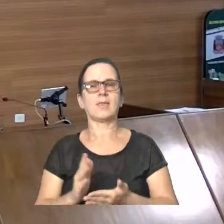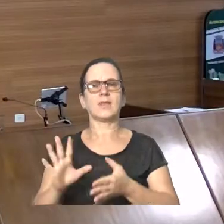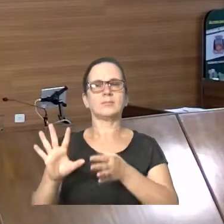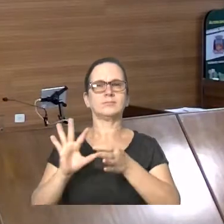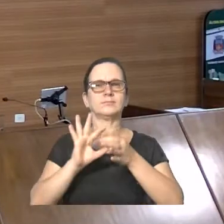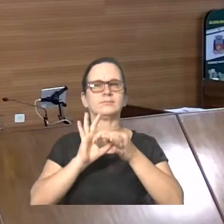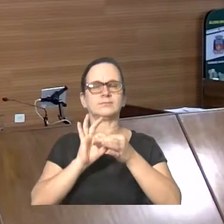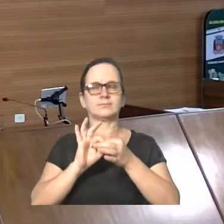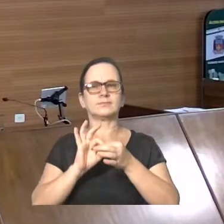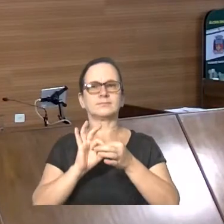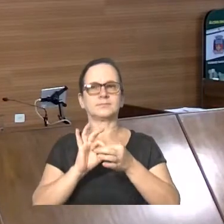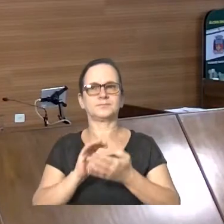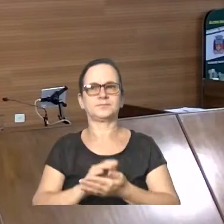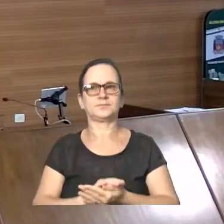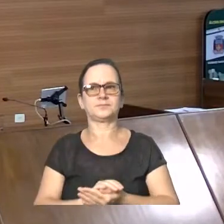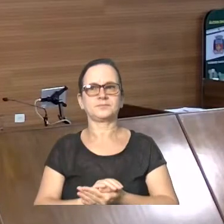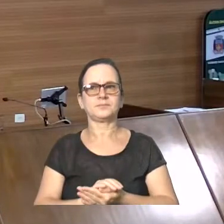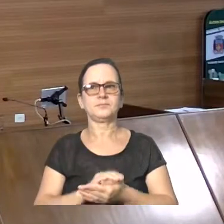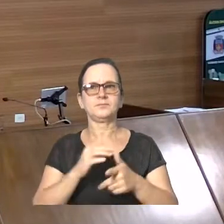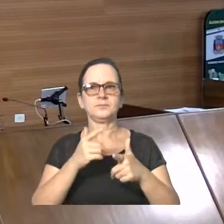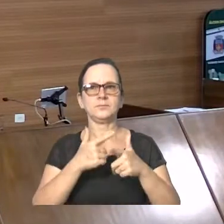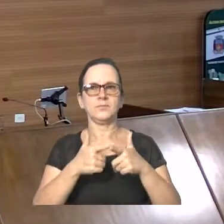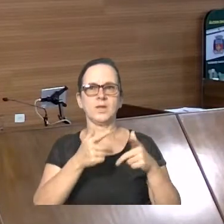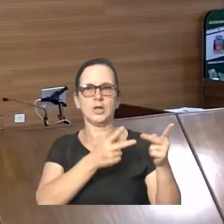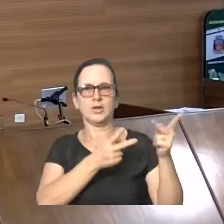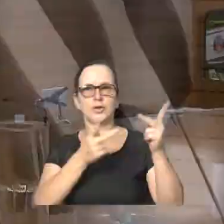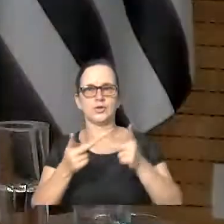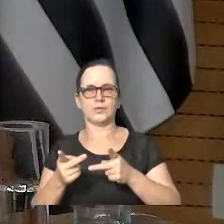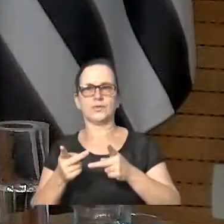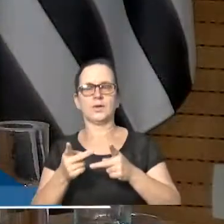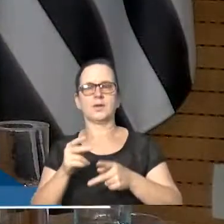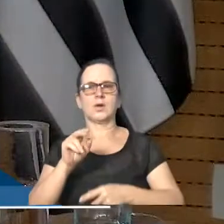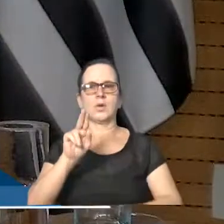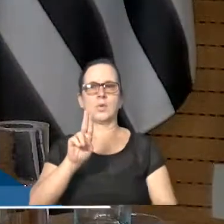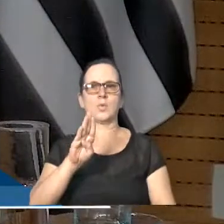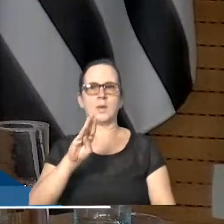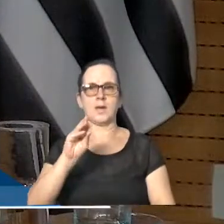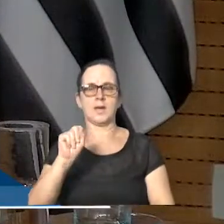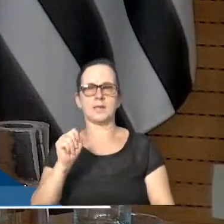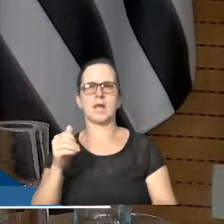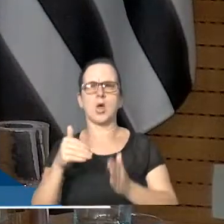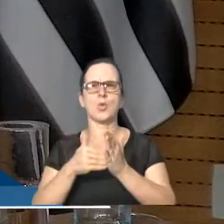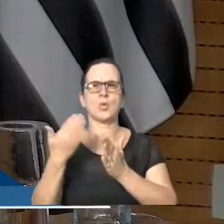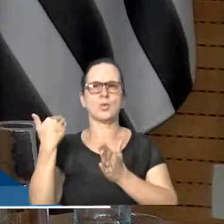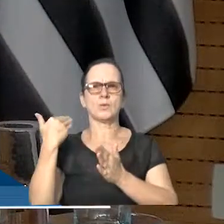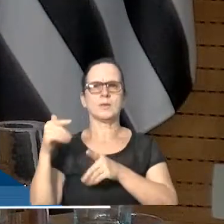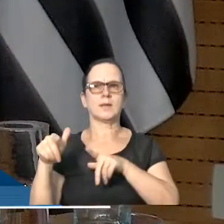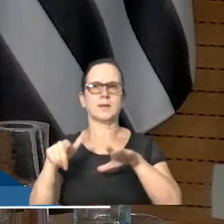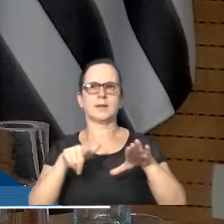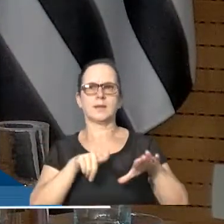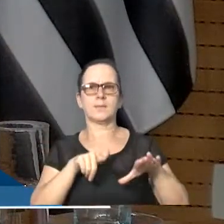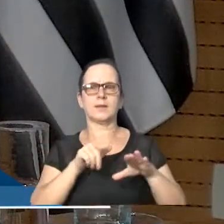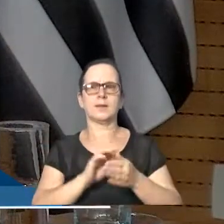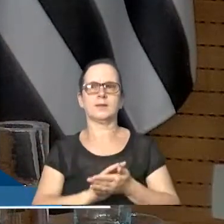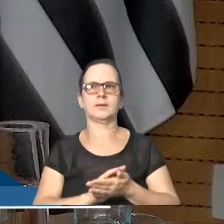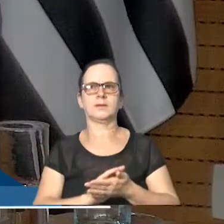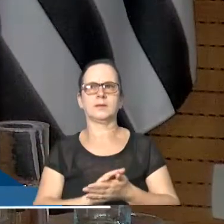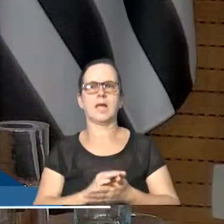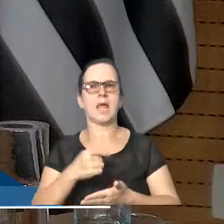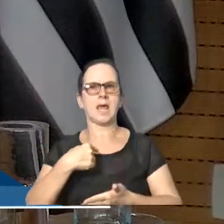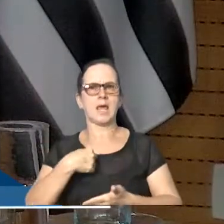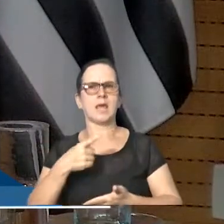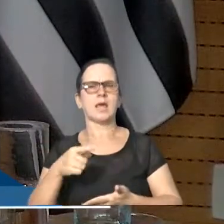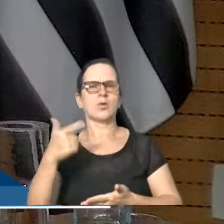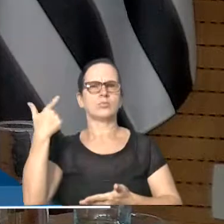a minha fala é sobre a questão da visita ao UBS do Jardim Casqueiro na última semana. É, não somente eu, na